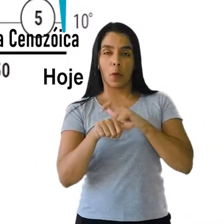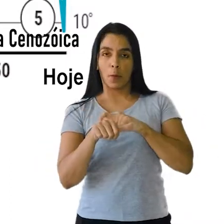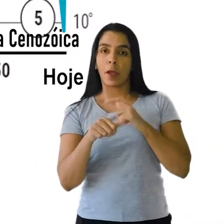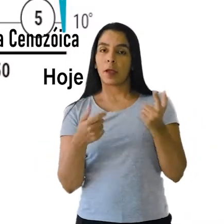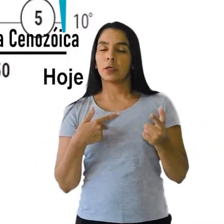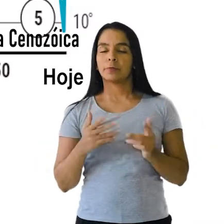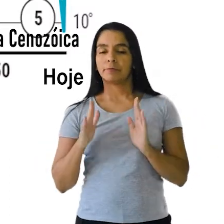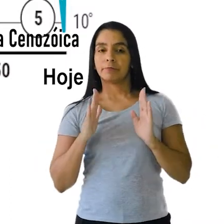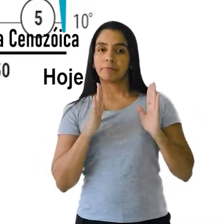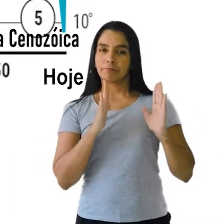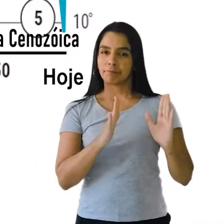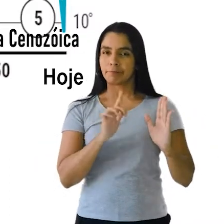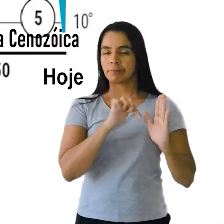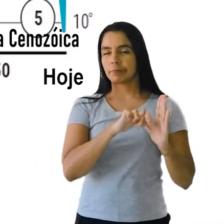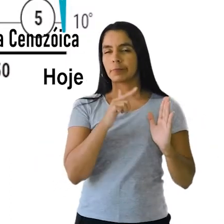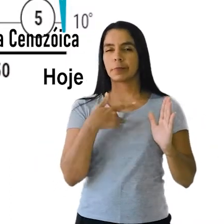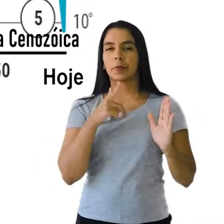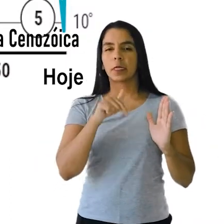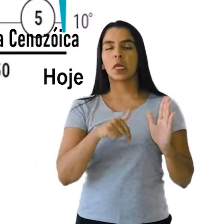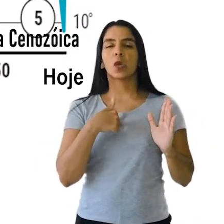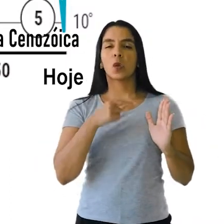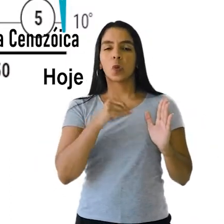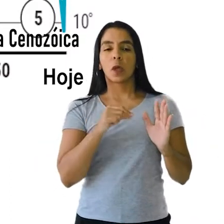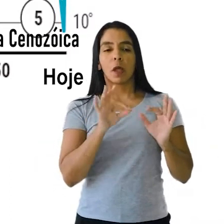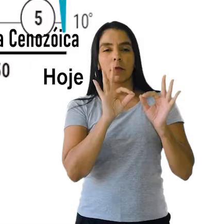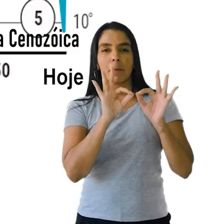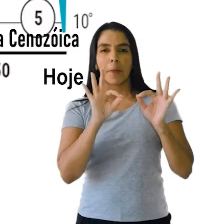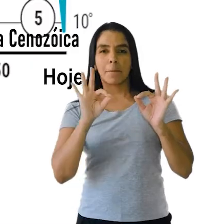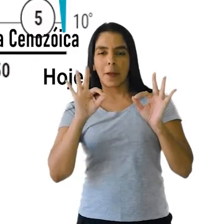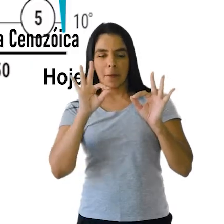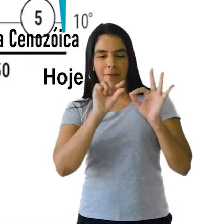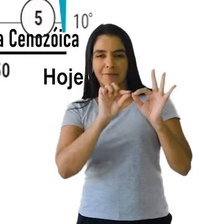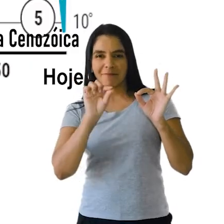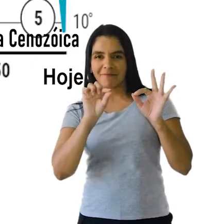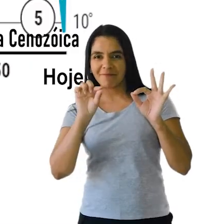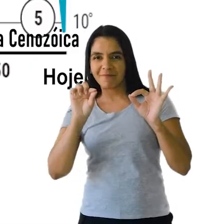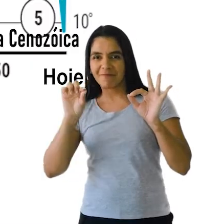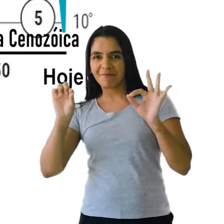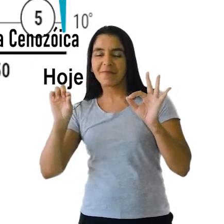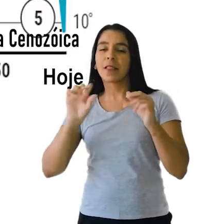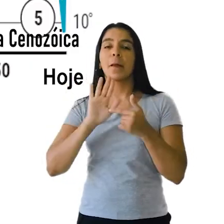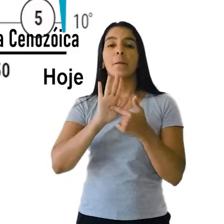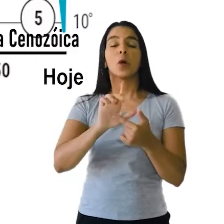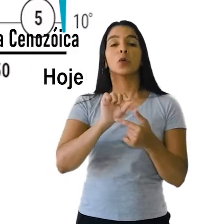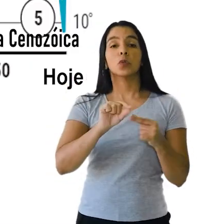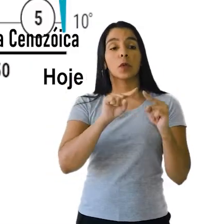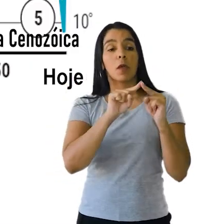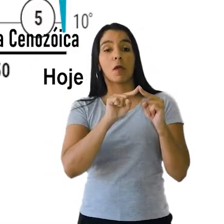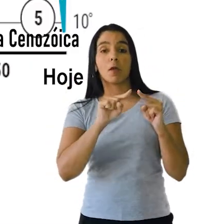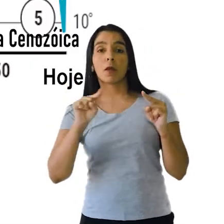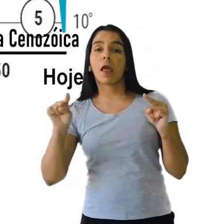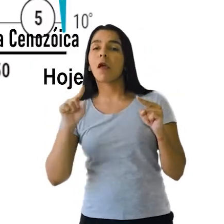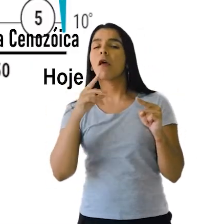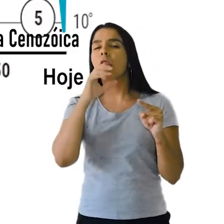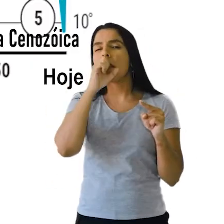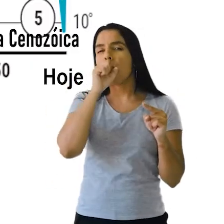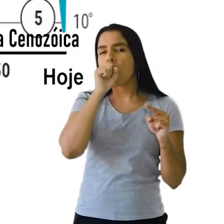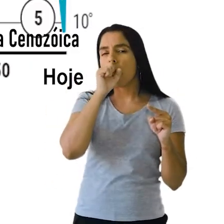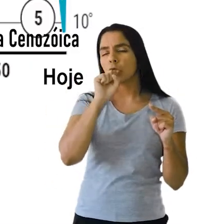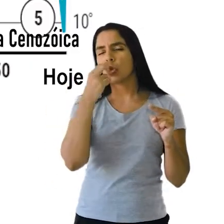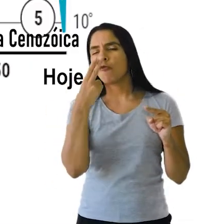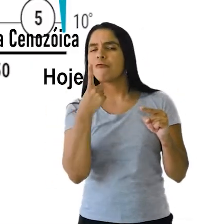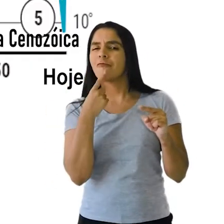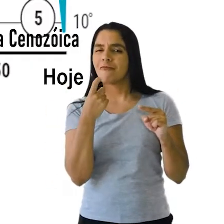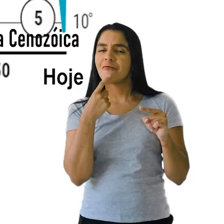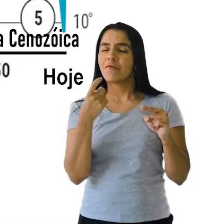se divide basicamente em 2 momentos, né? Aquela linha tracejada marca a